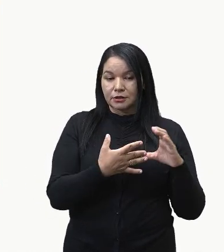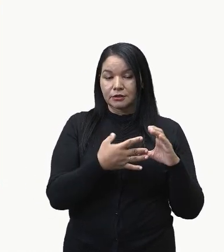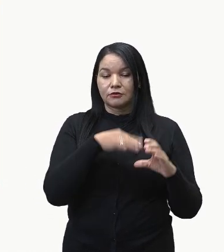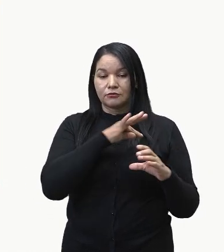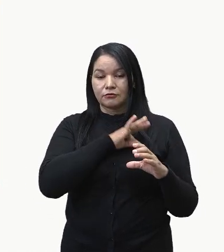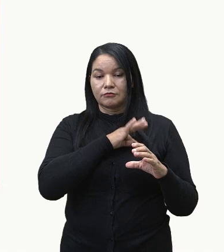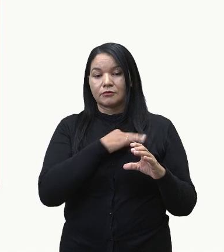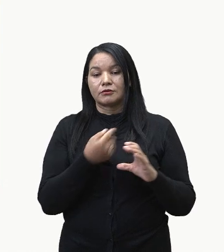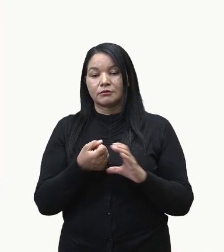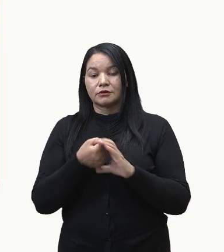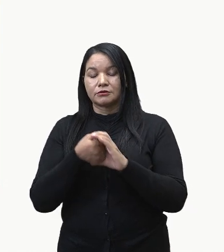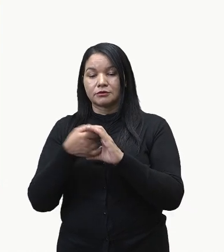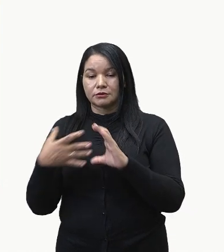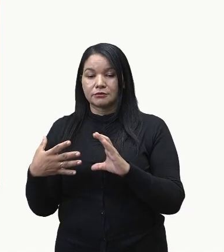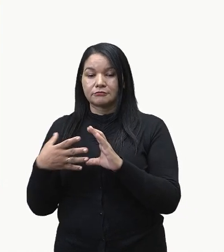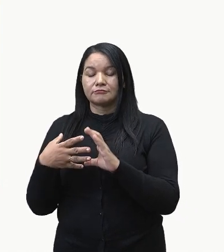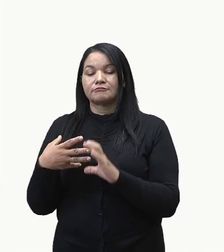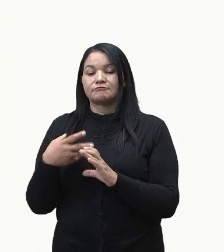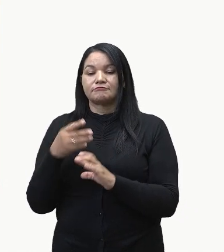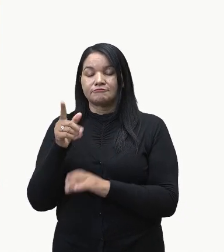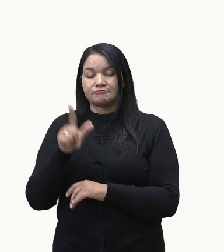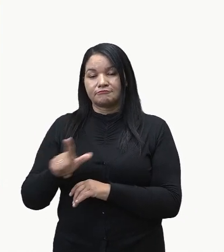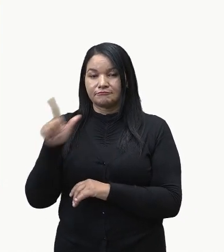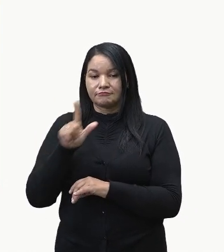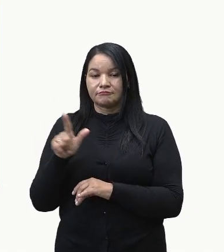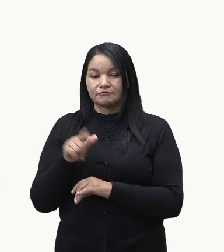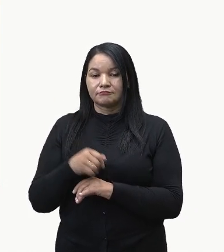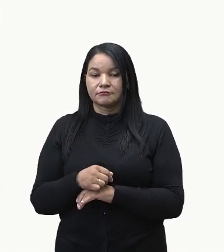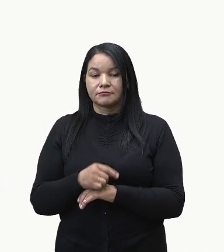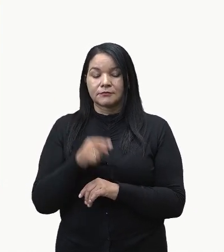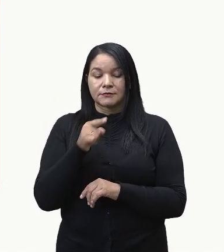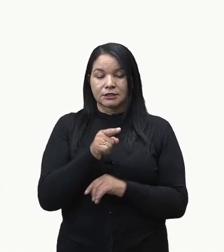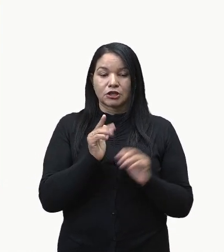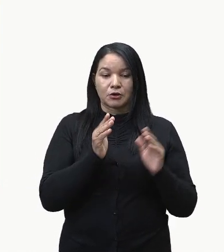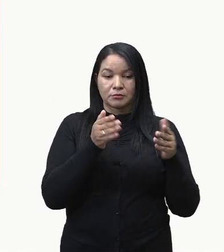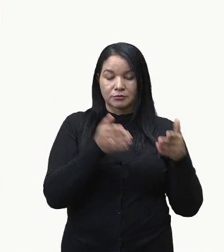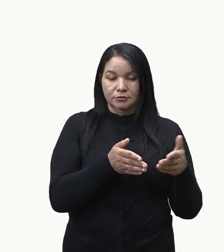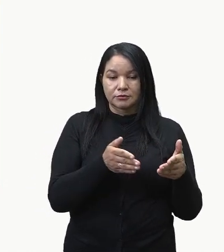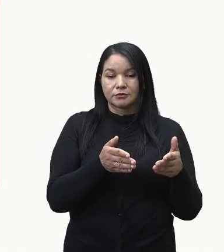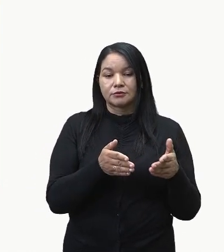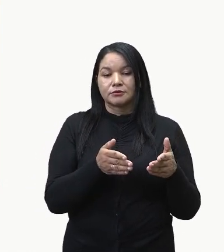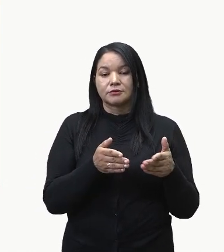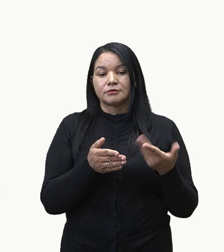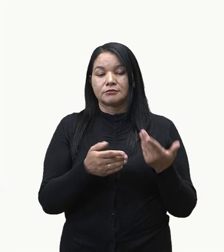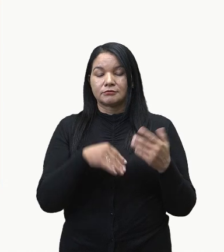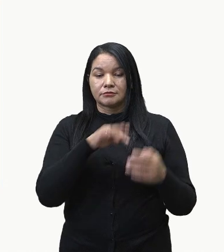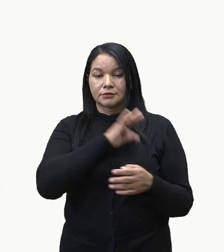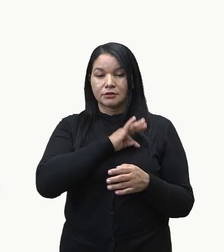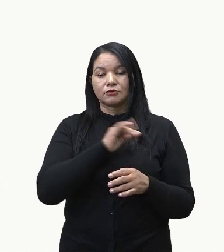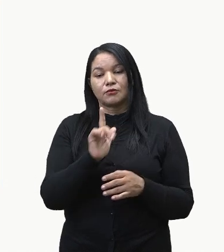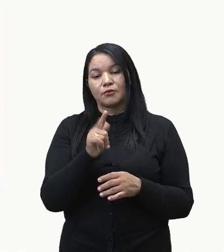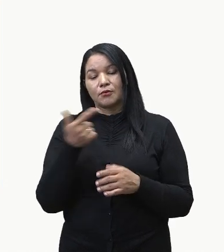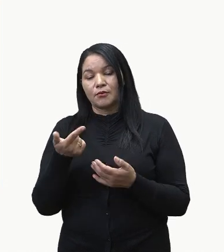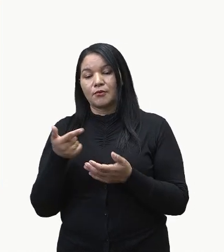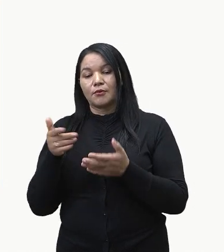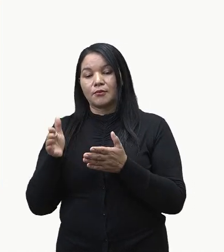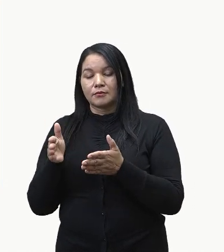os tipos de descrição. Ele é mais objetivo, mais técnico, e o outro ele é